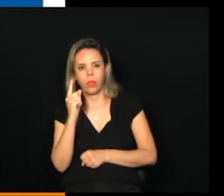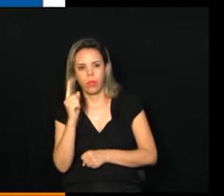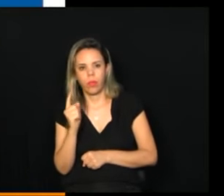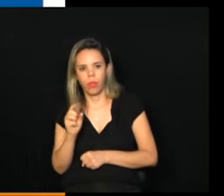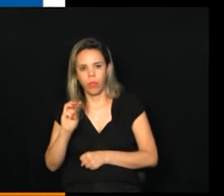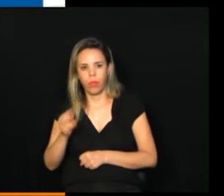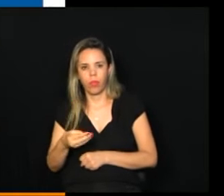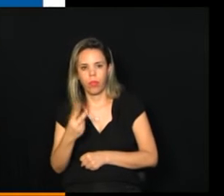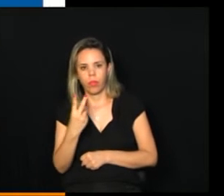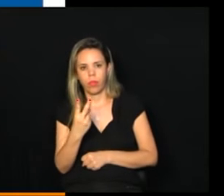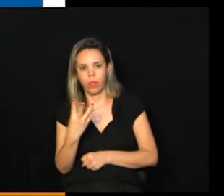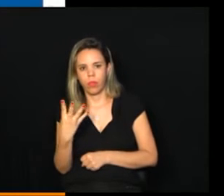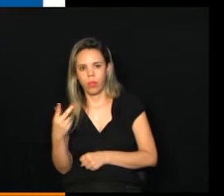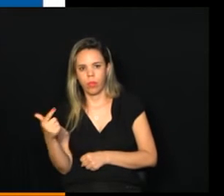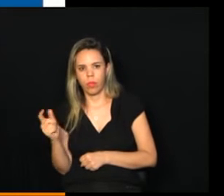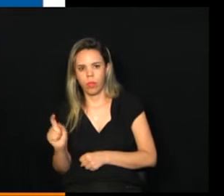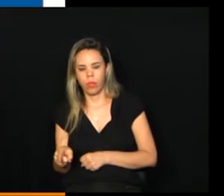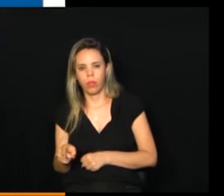Campinas,